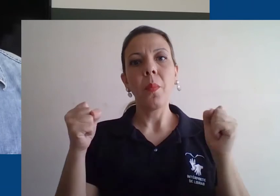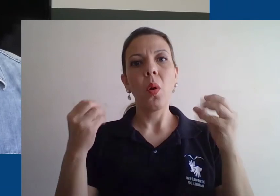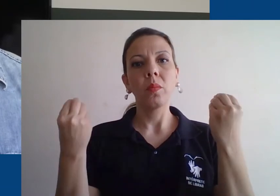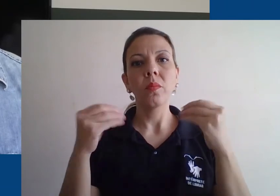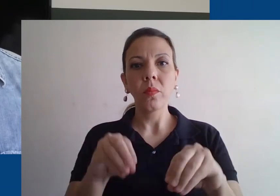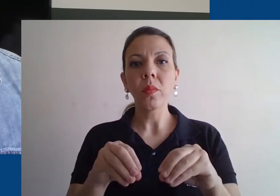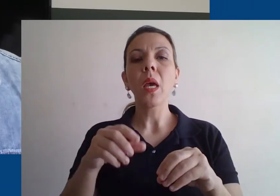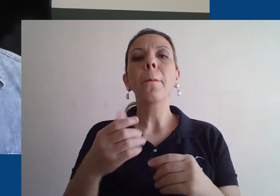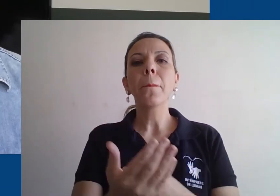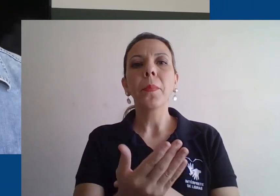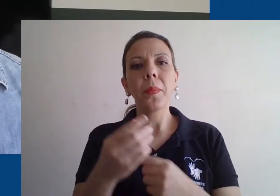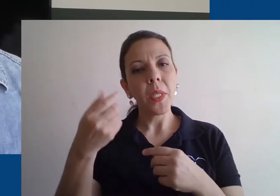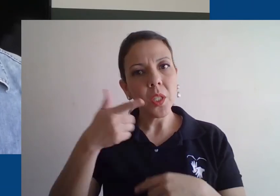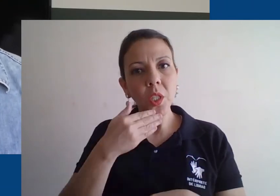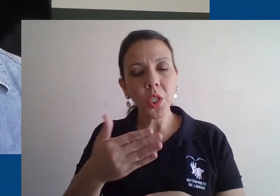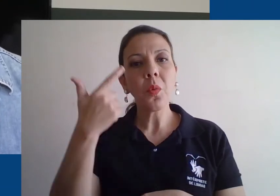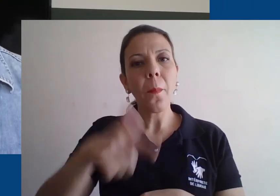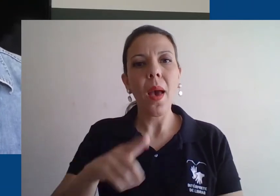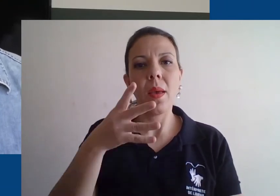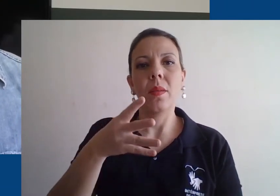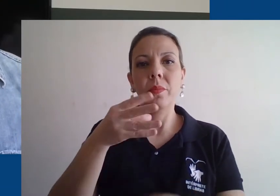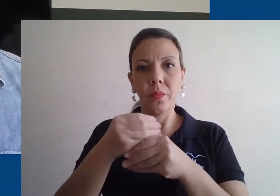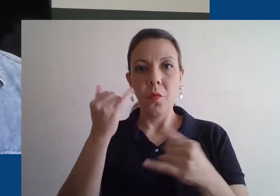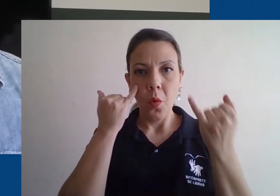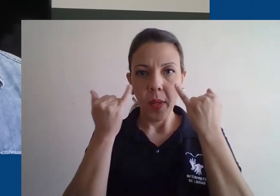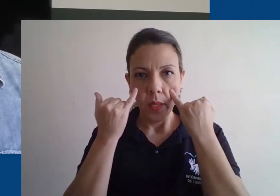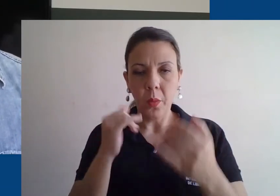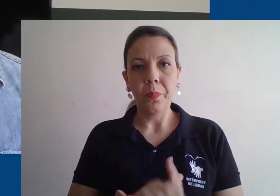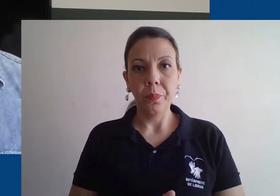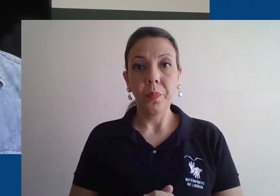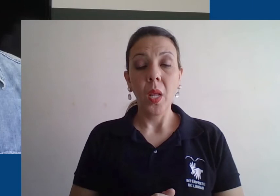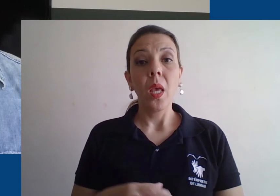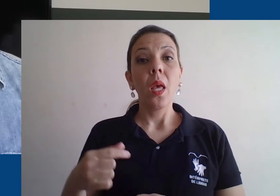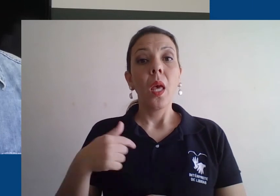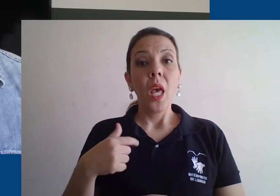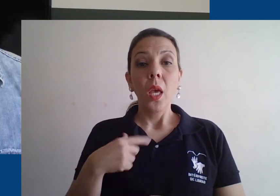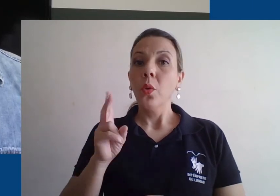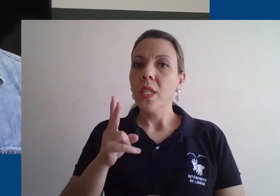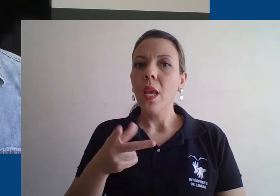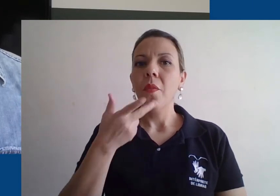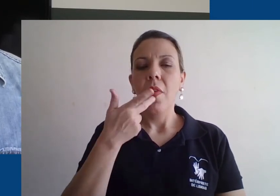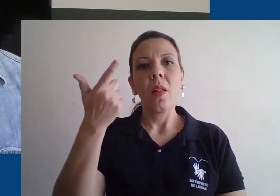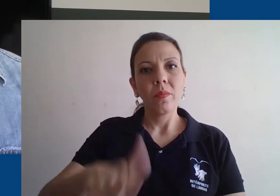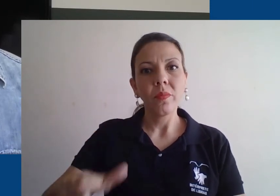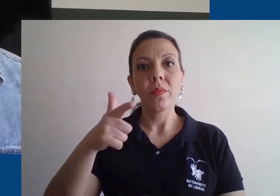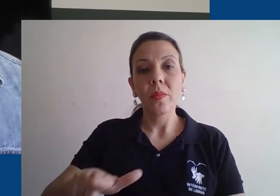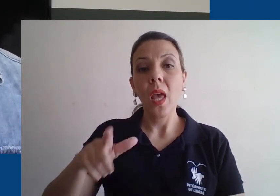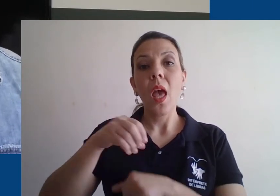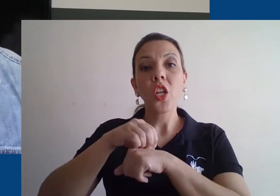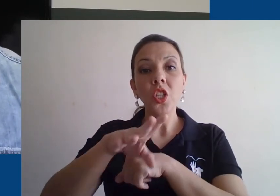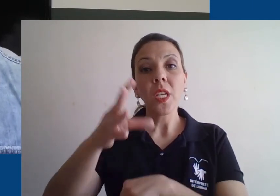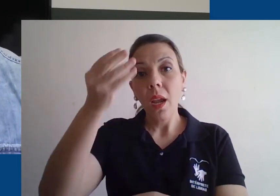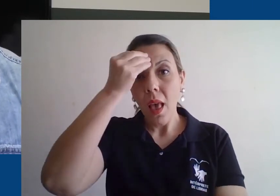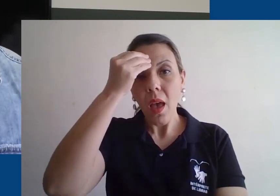dúvidas que vocês tiverem ou demonstrando com algum outro dispositivo. Independente do dispositivo que você vai utilizar, lembre-se das dicas que eu vou falar mais